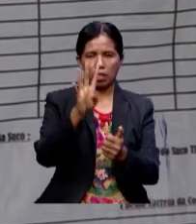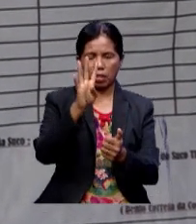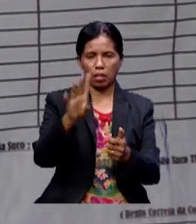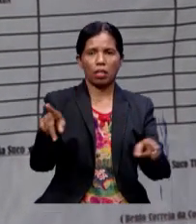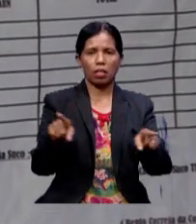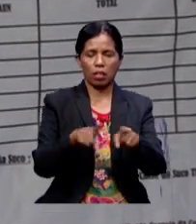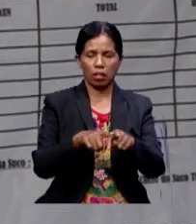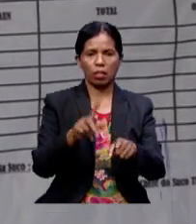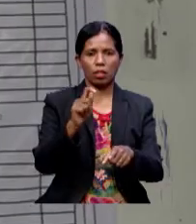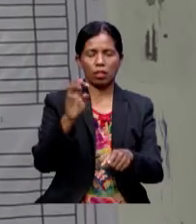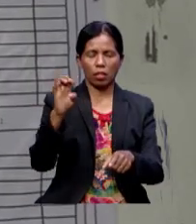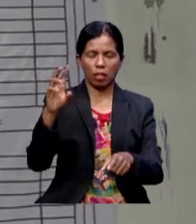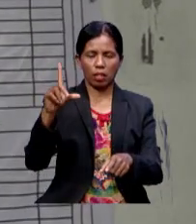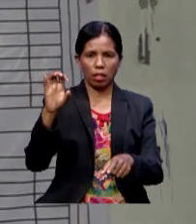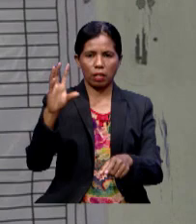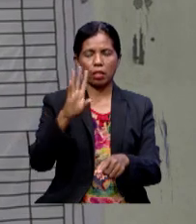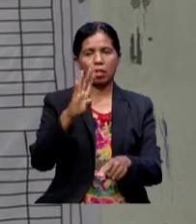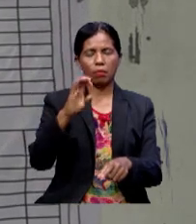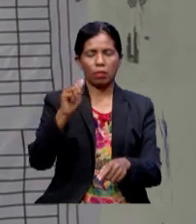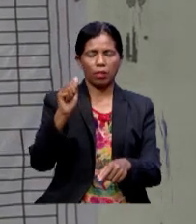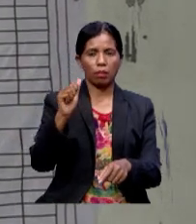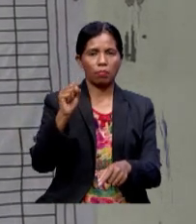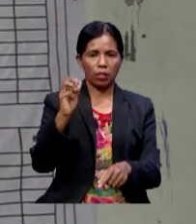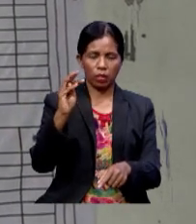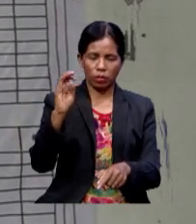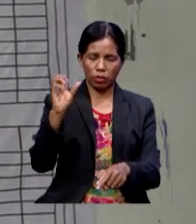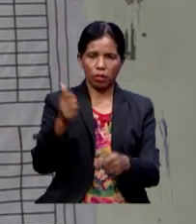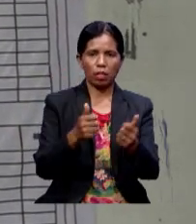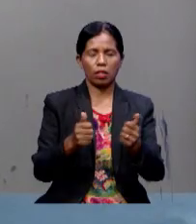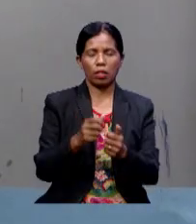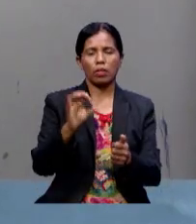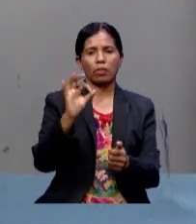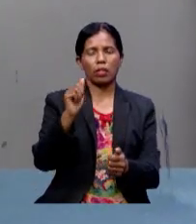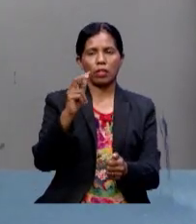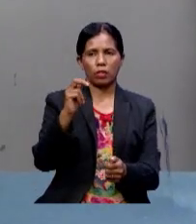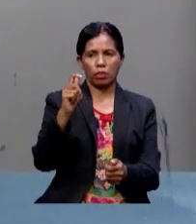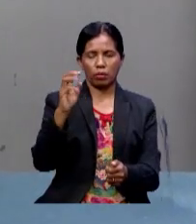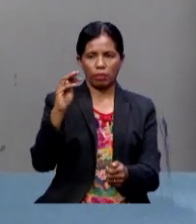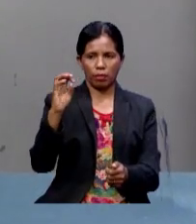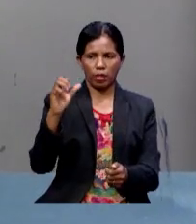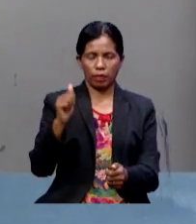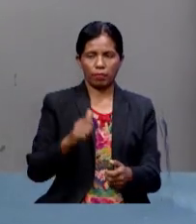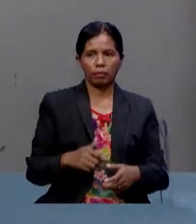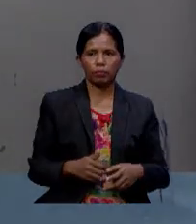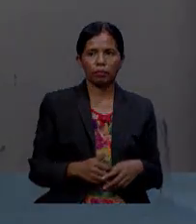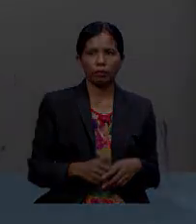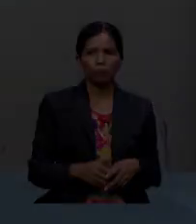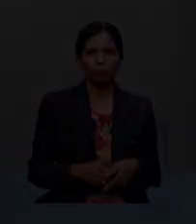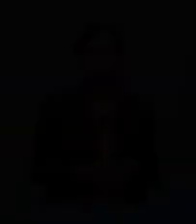Hanesan Terleo Libaulelo Mausoi no aldea Fatumia. Madalena da Cruz, Dilma Suzeti, Jemeng.